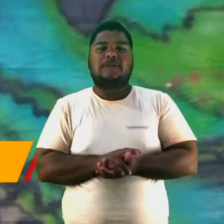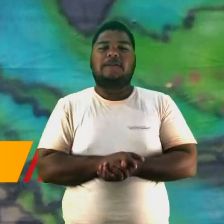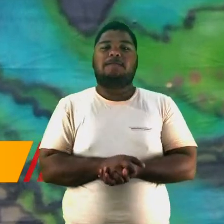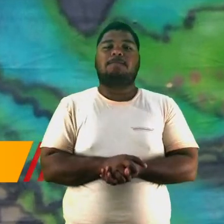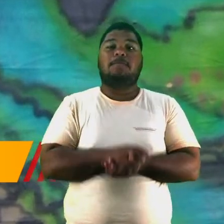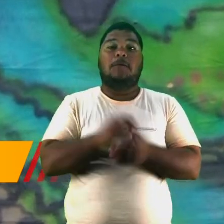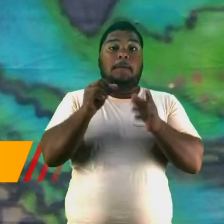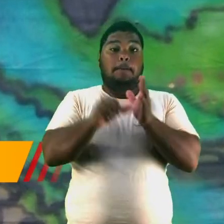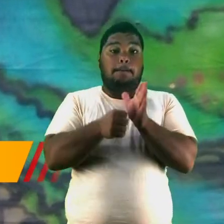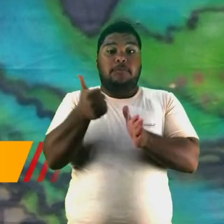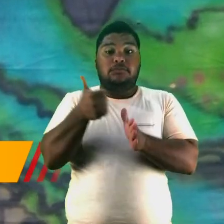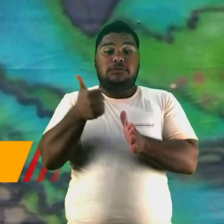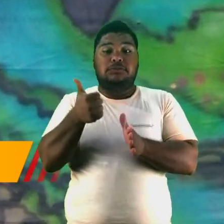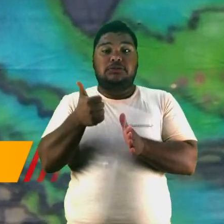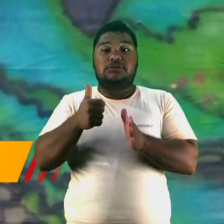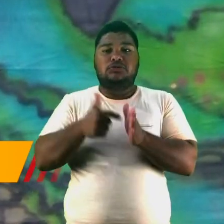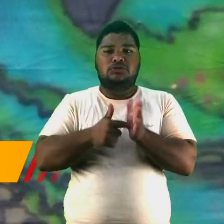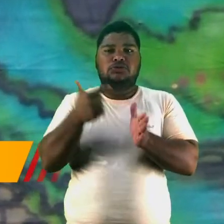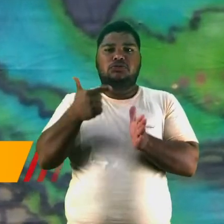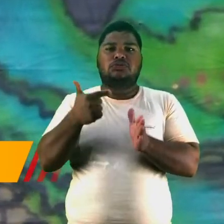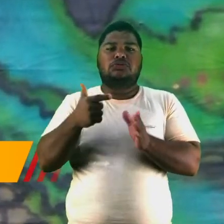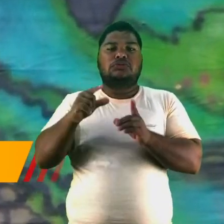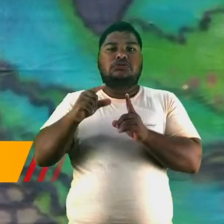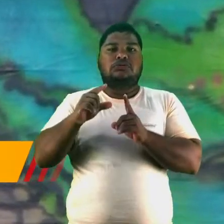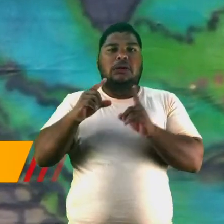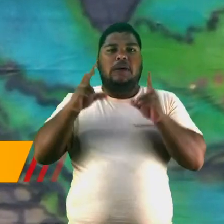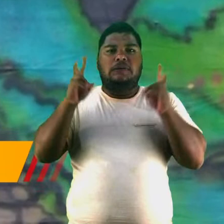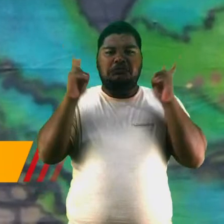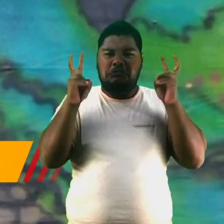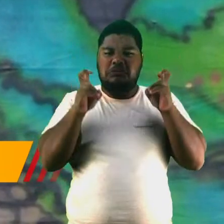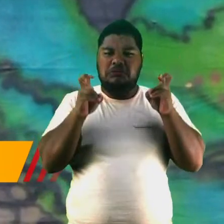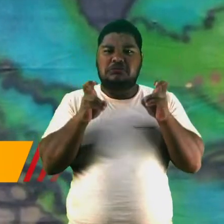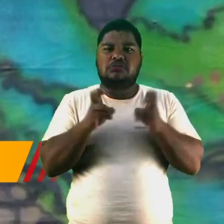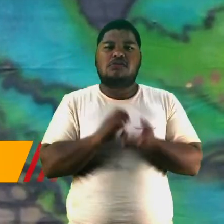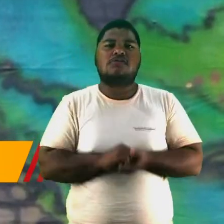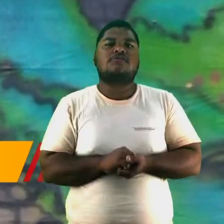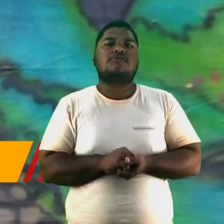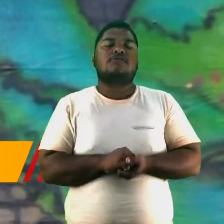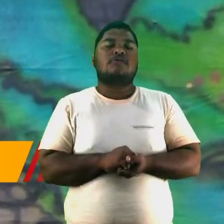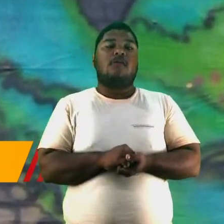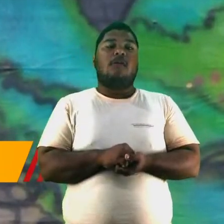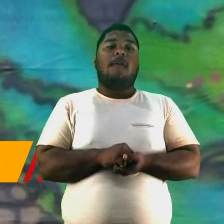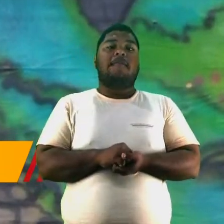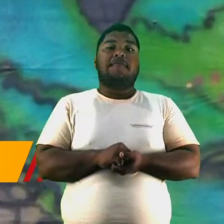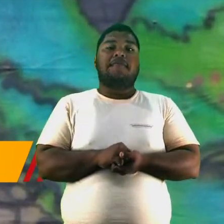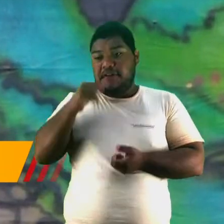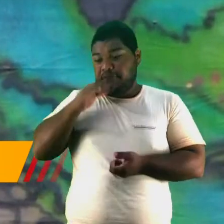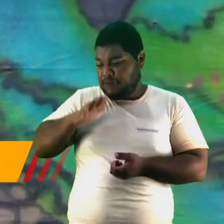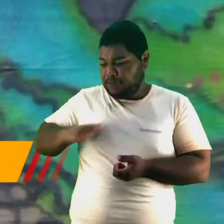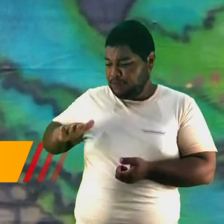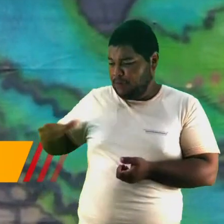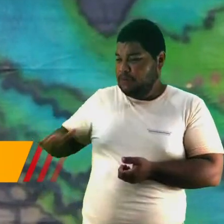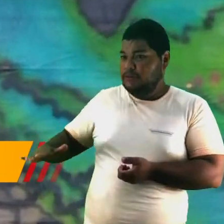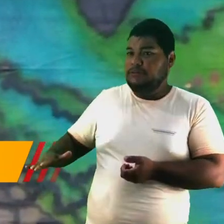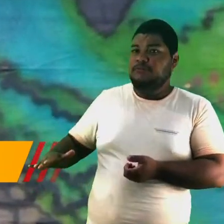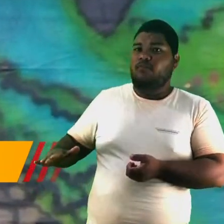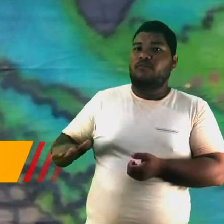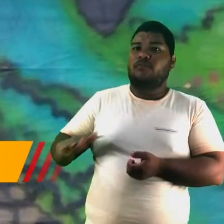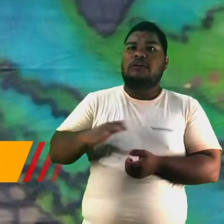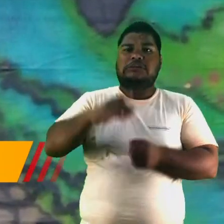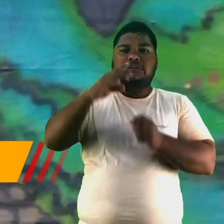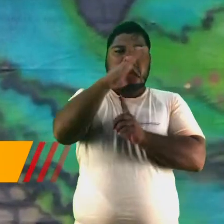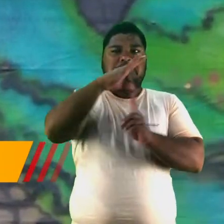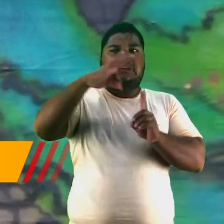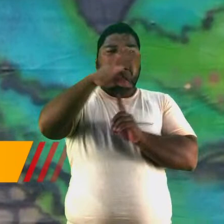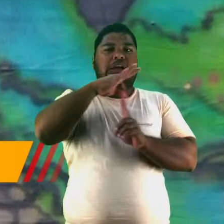capítulo 3, quando ele fala aqui no verso 15, desde a tua infância conheces as sagradas letras,